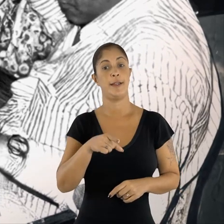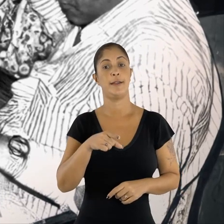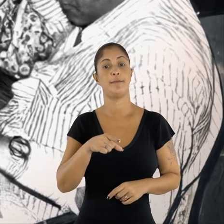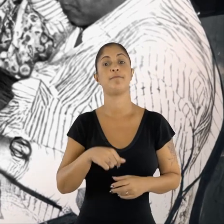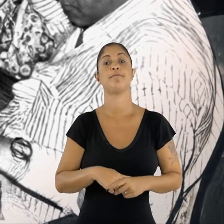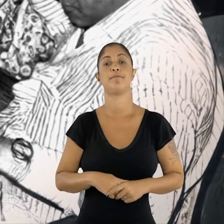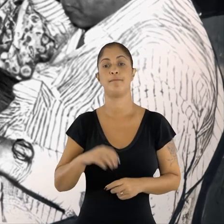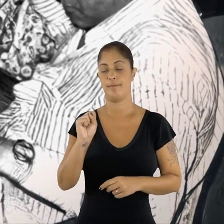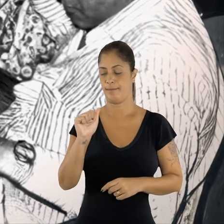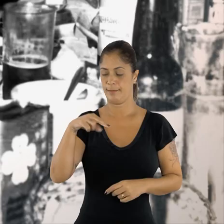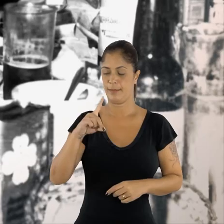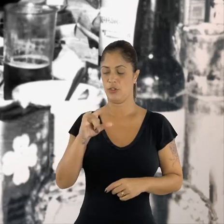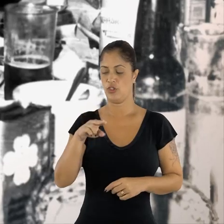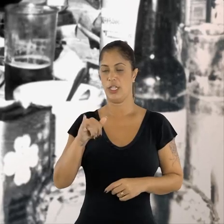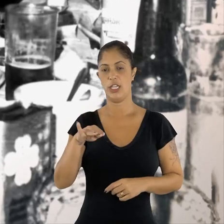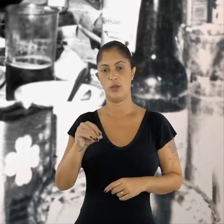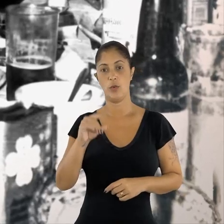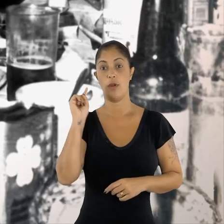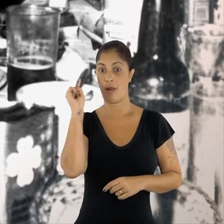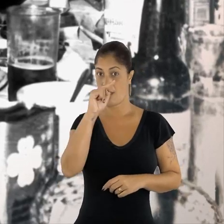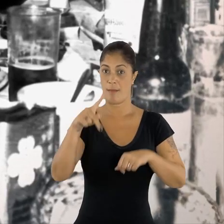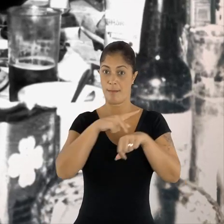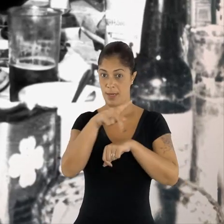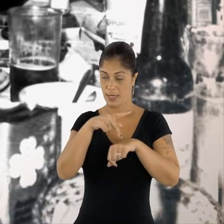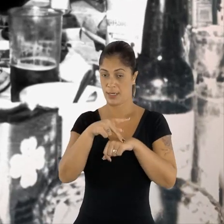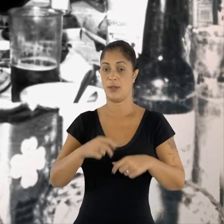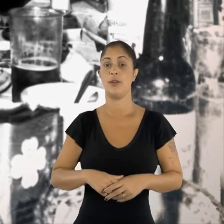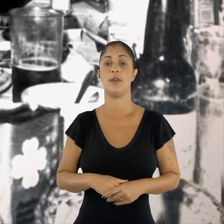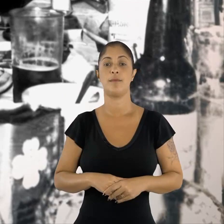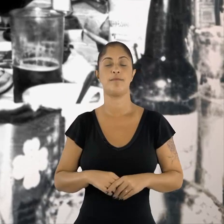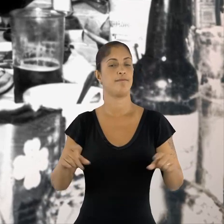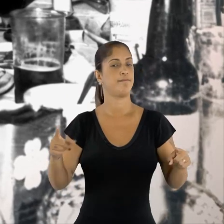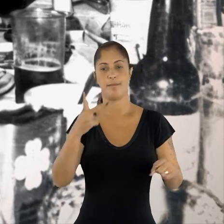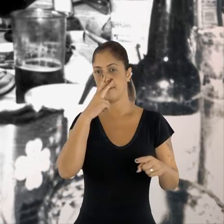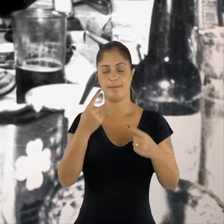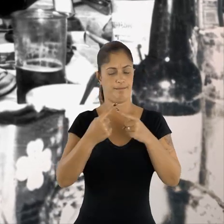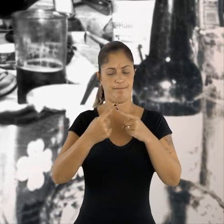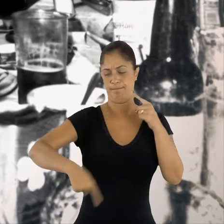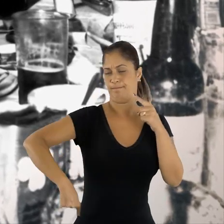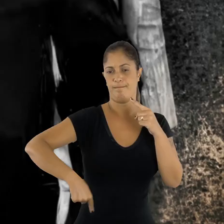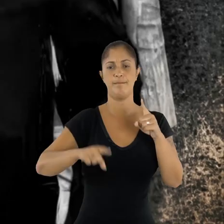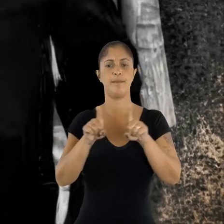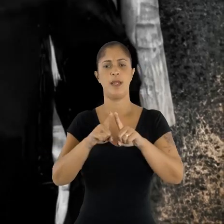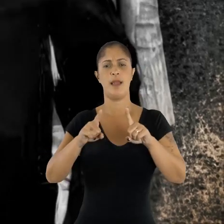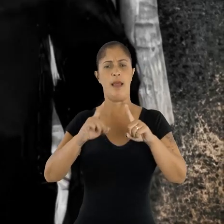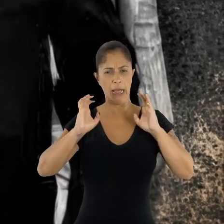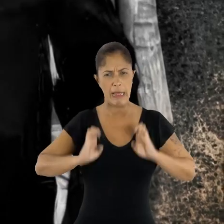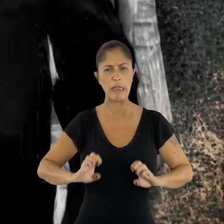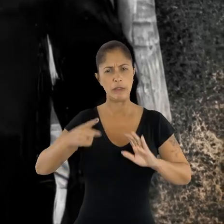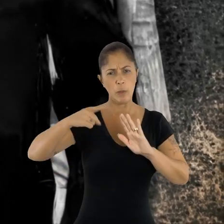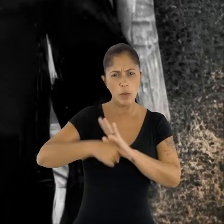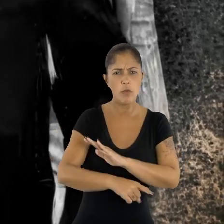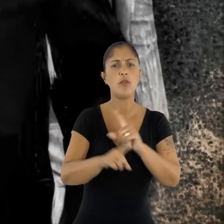que sofreu sofreu o o sandinismo, ele ele deixou deixou de ir a Nicarágua. Ele rompeu quando mirou quando rupturas